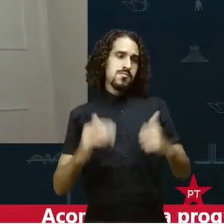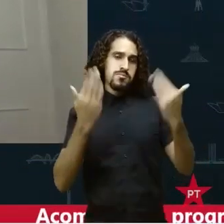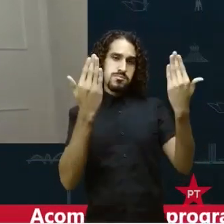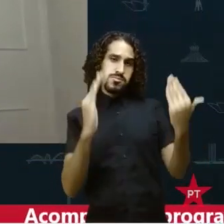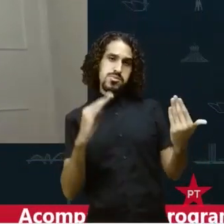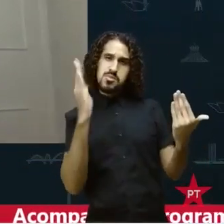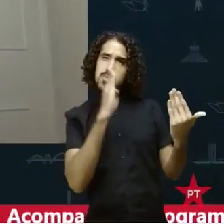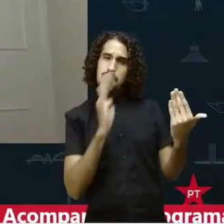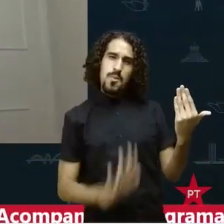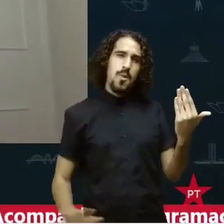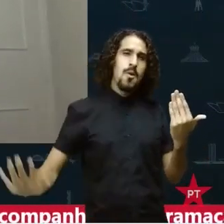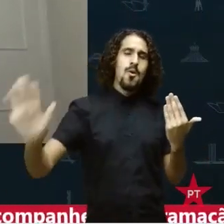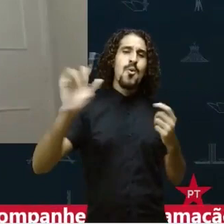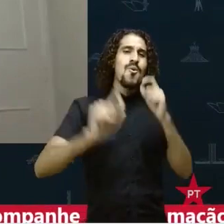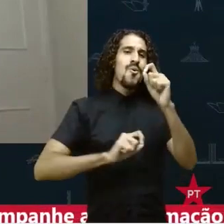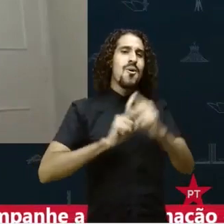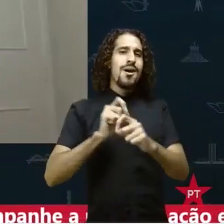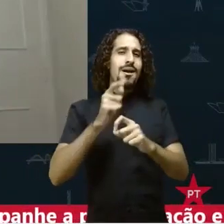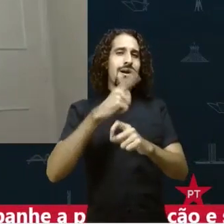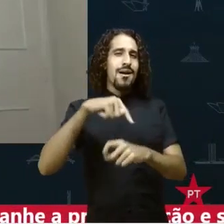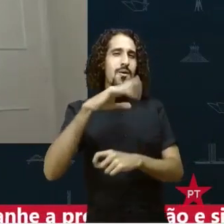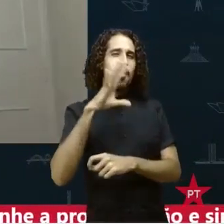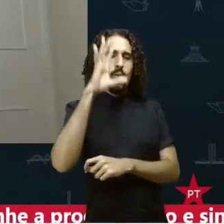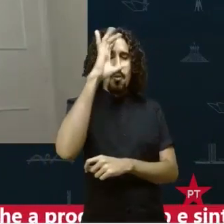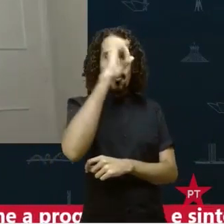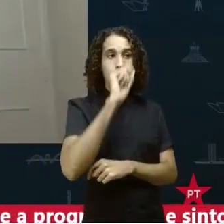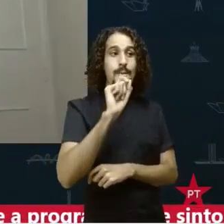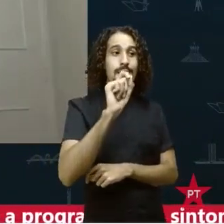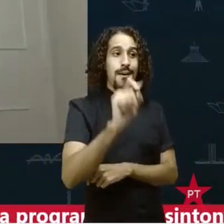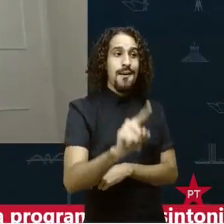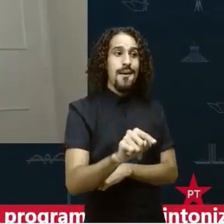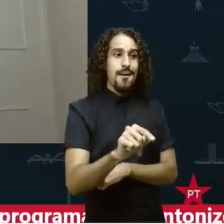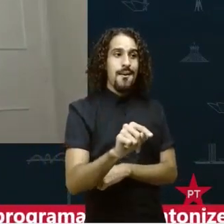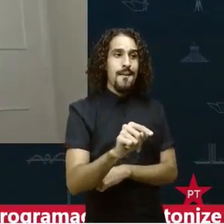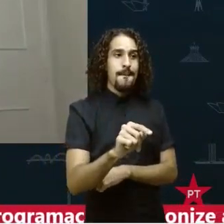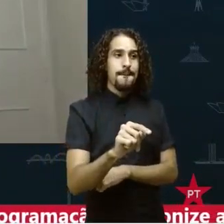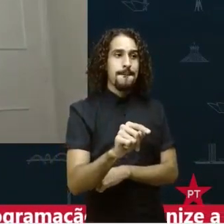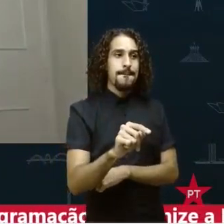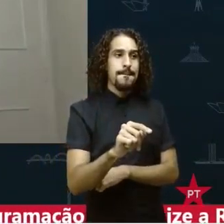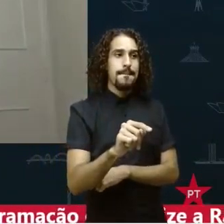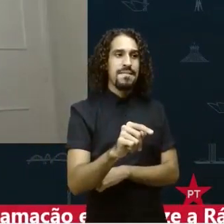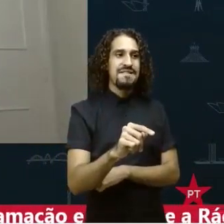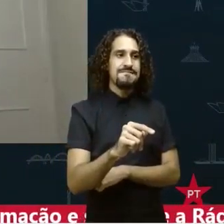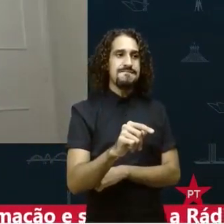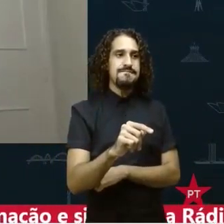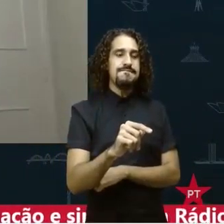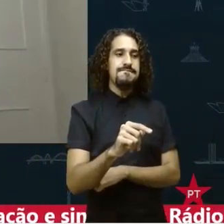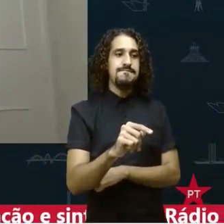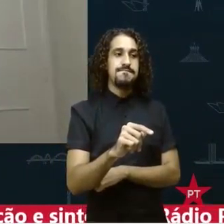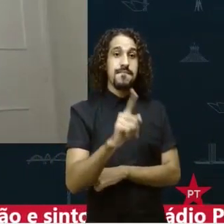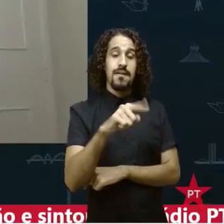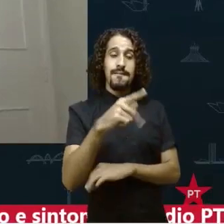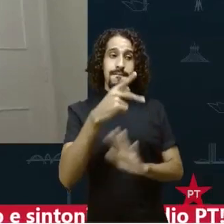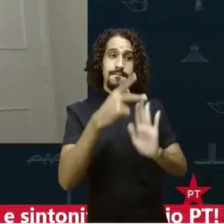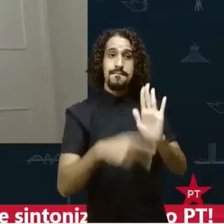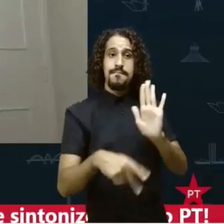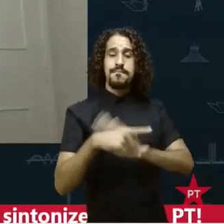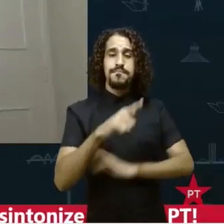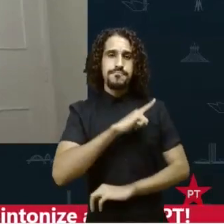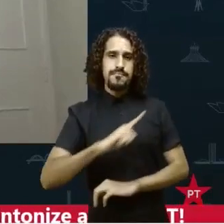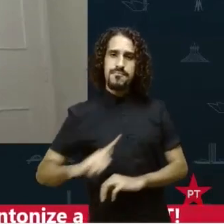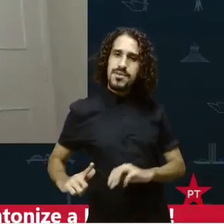Brasil inteiro do que é que elas consideram que foi essa ação do governo